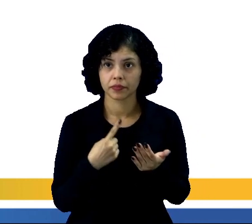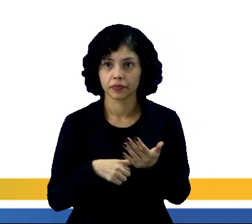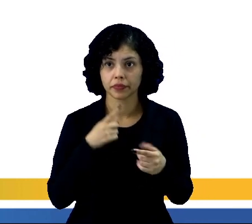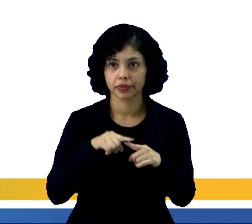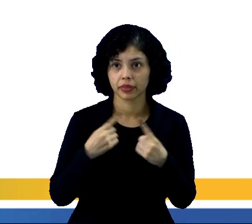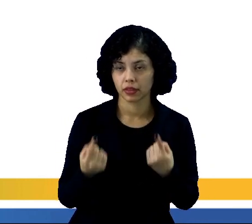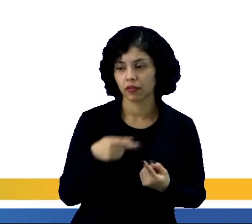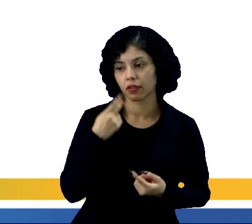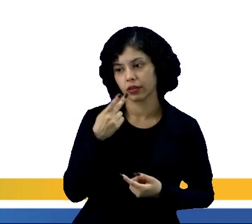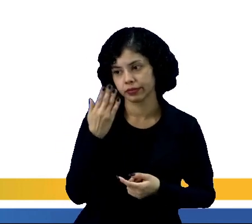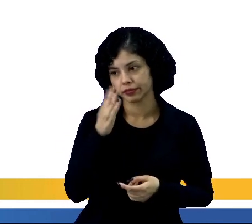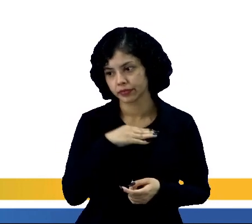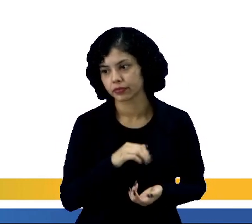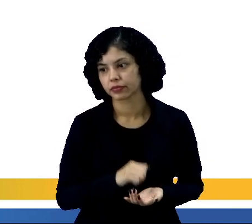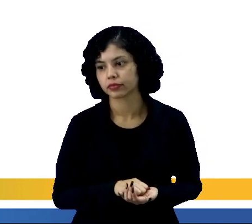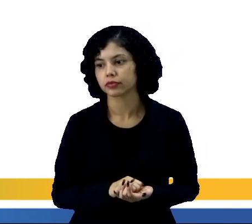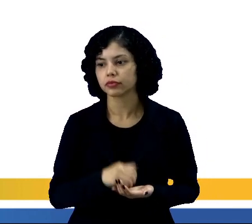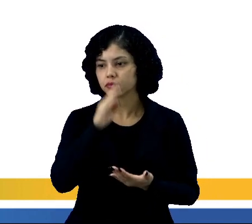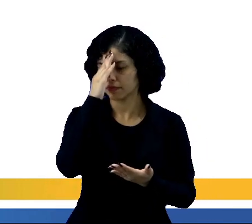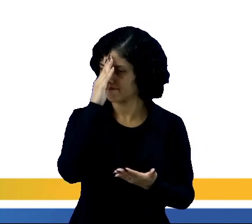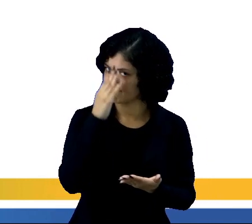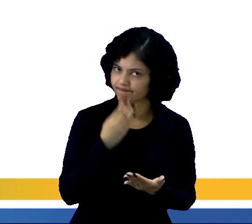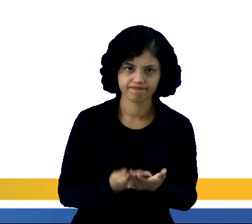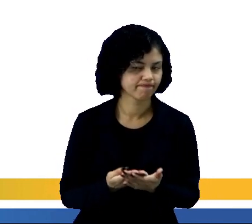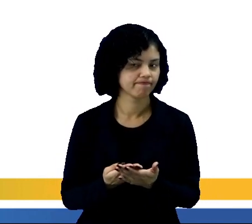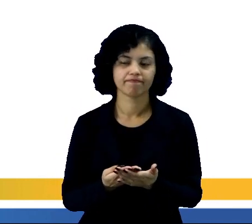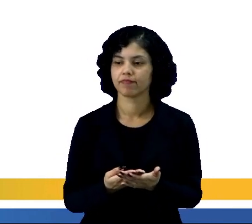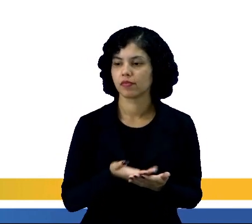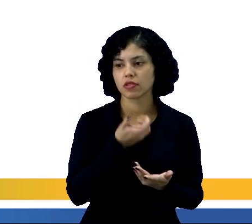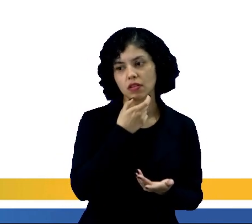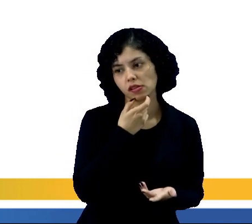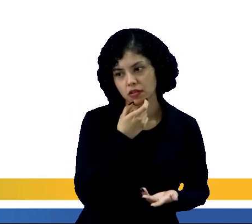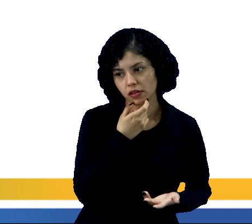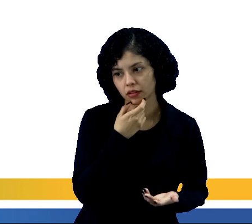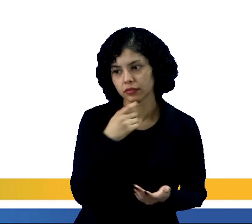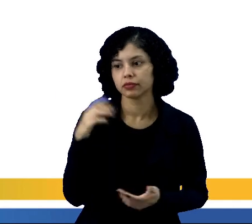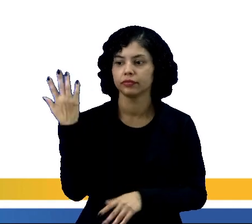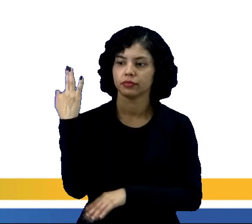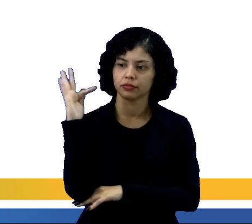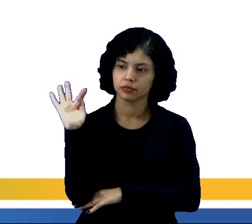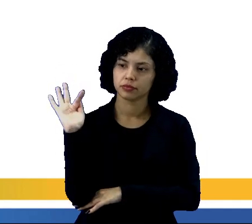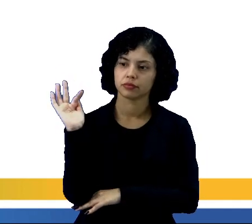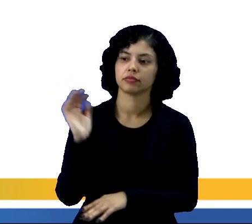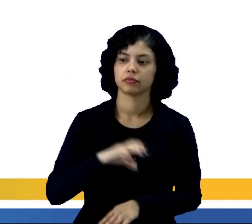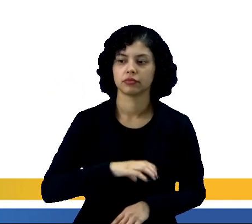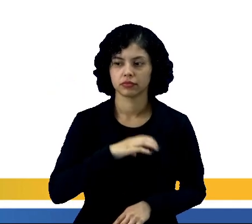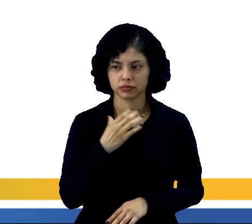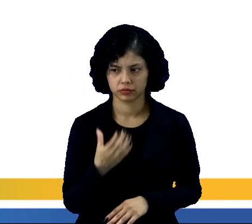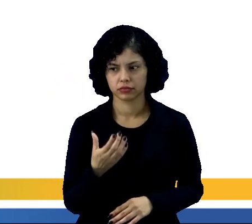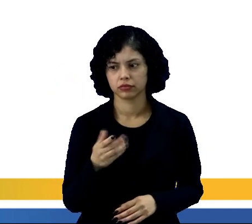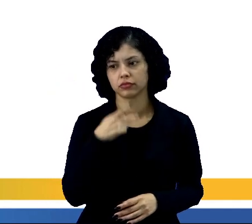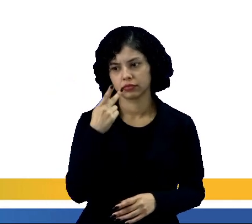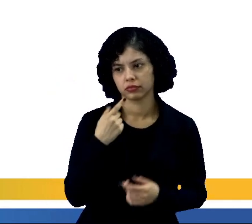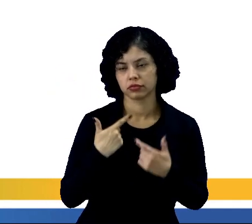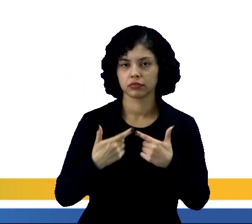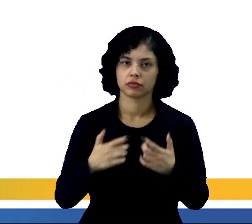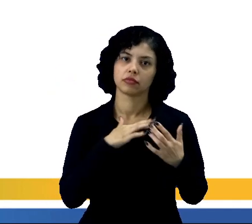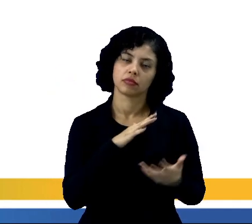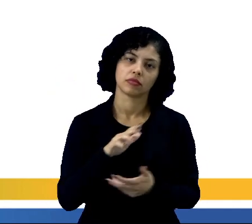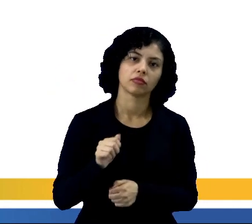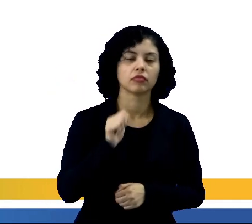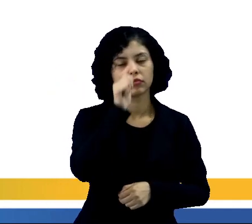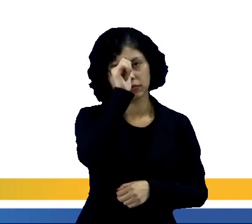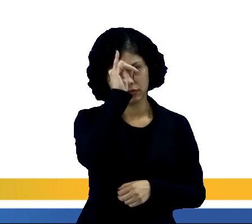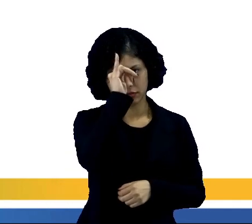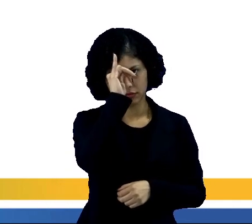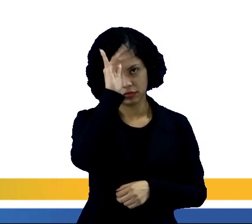que estava blefando, era mentira. E ele não acreditava realmente que os ingleses e franceses teriam coragem de declarar